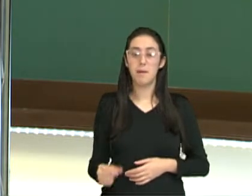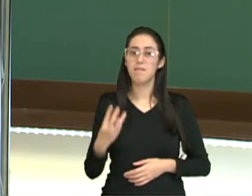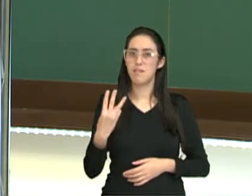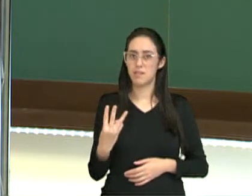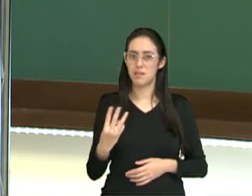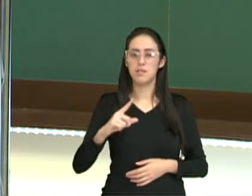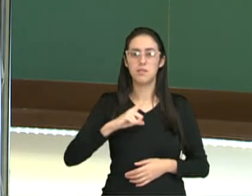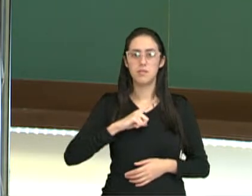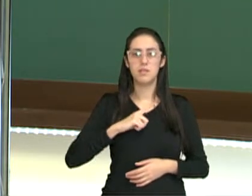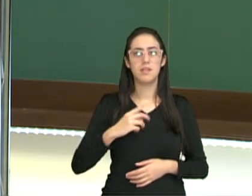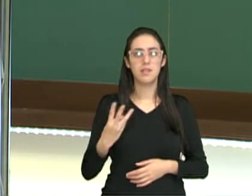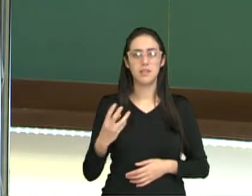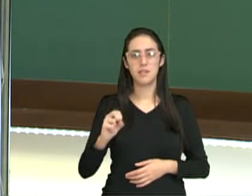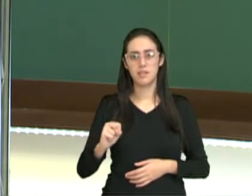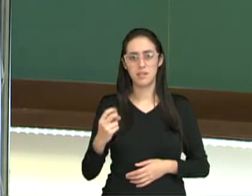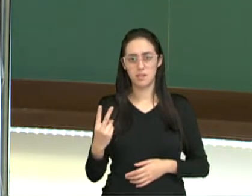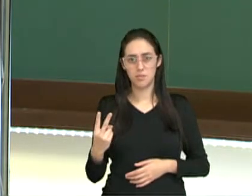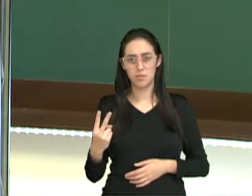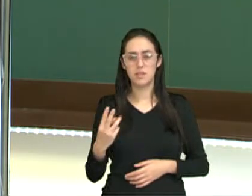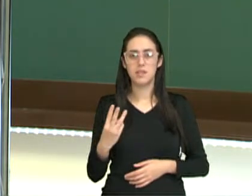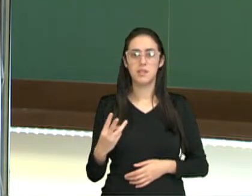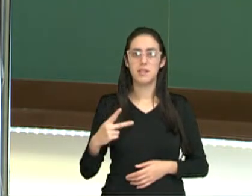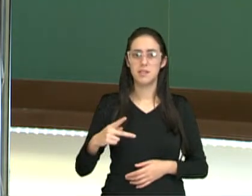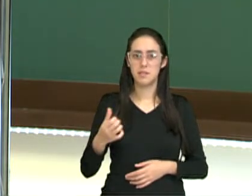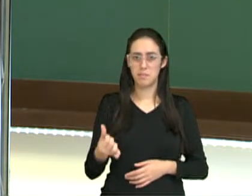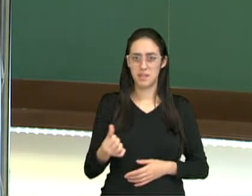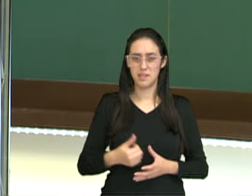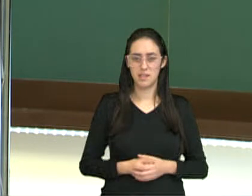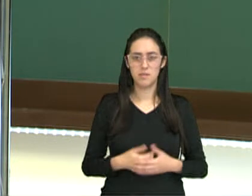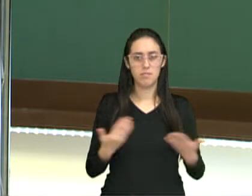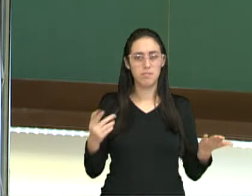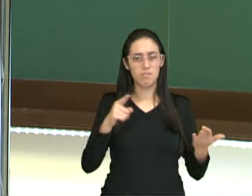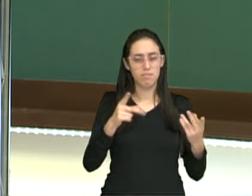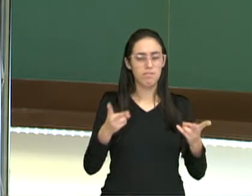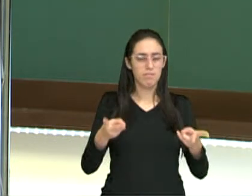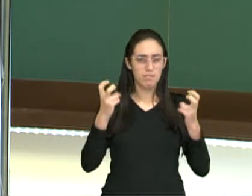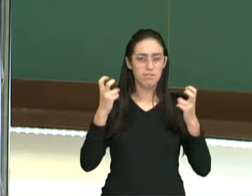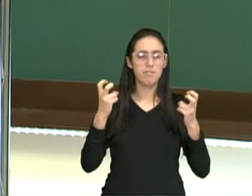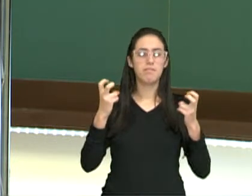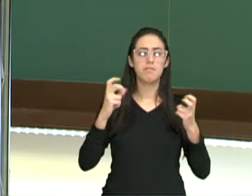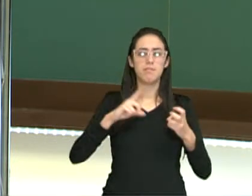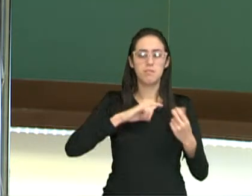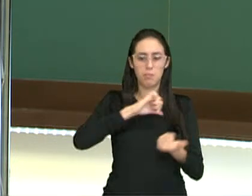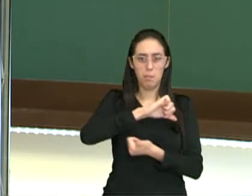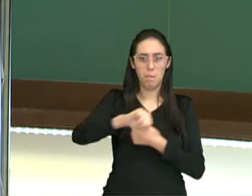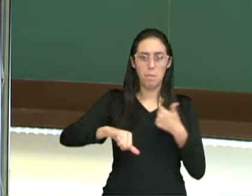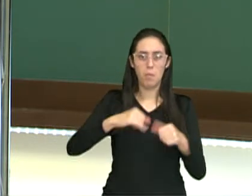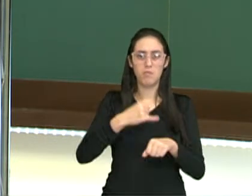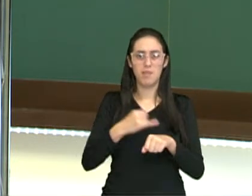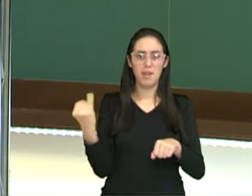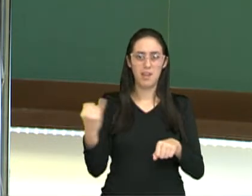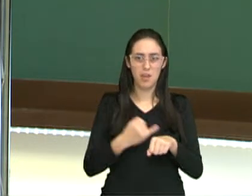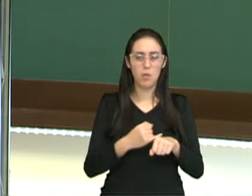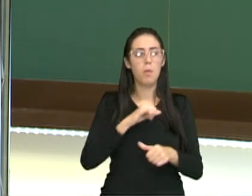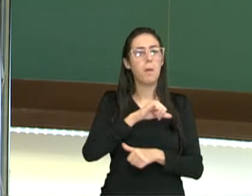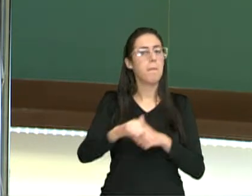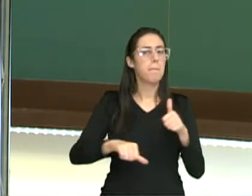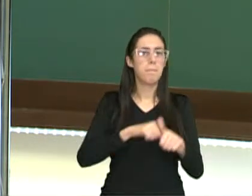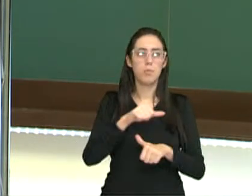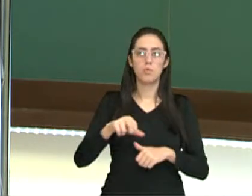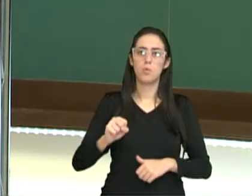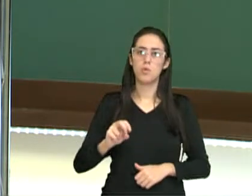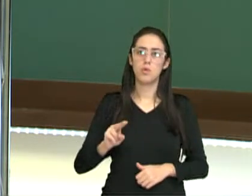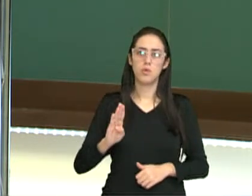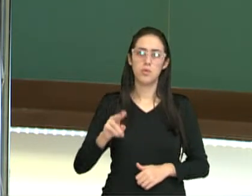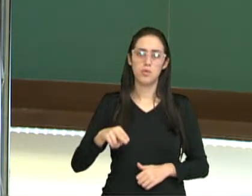tem o 3s2 e o 3p6 preenchidos. Então, notem que no momento que ele virou um íon, mudou o subnível mais energético